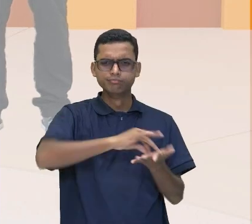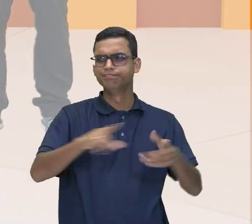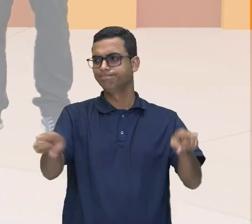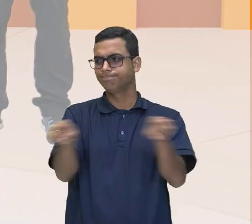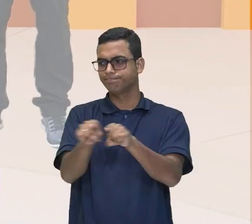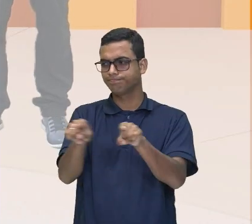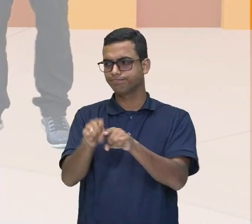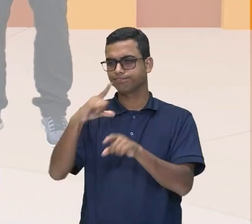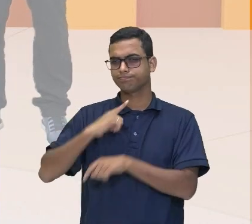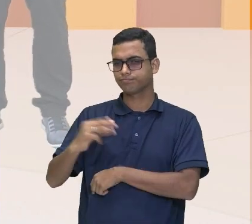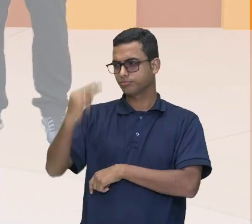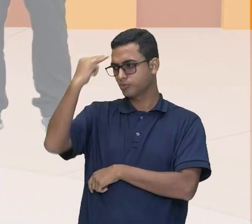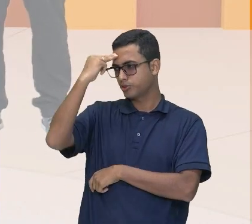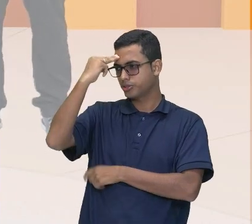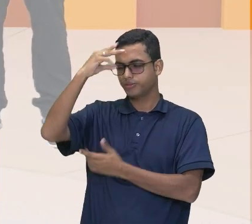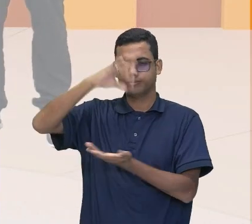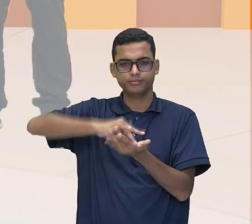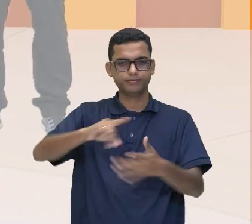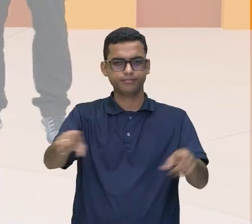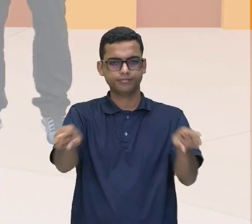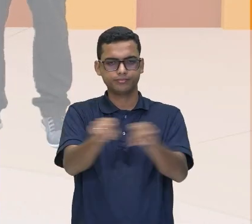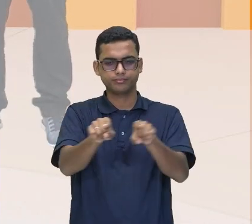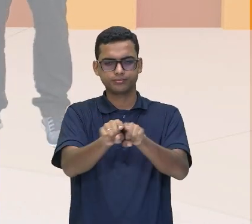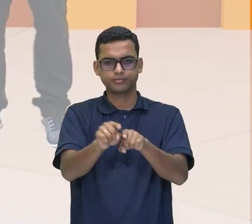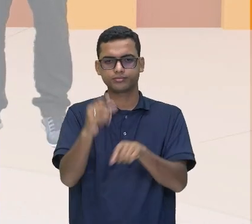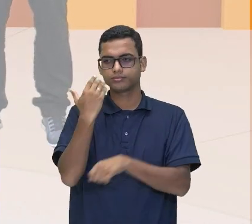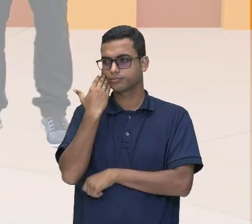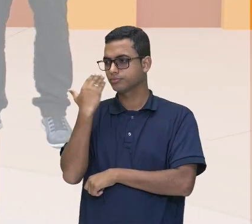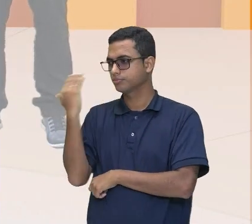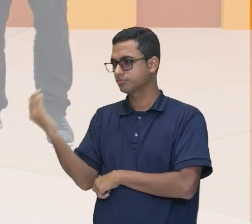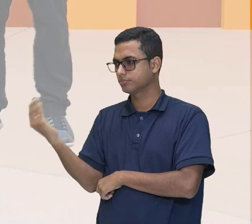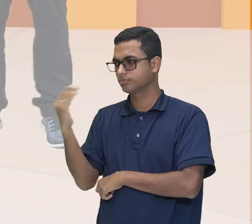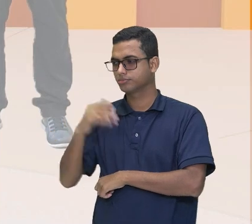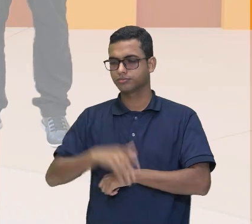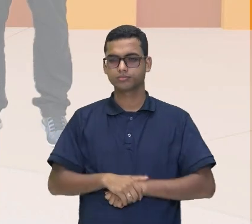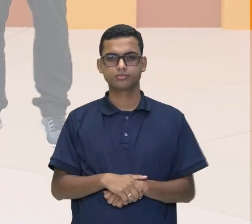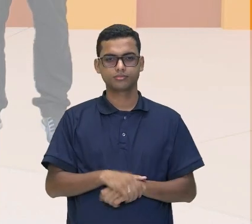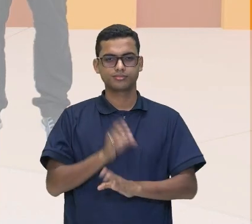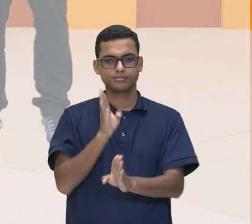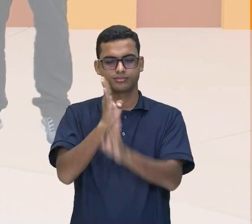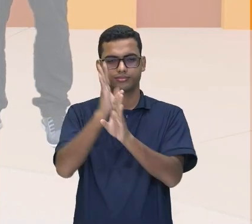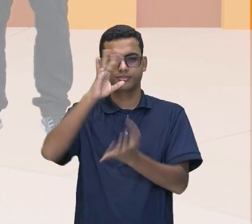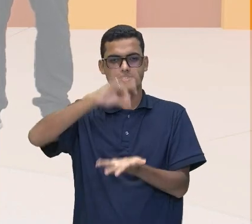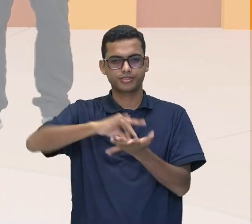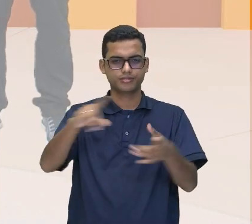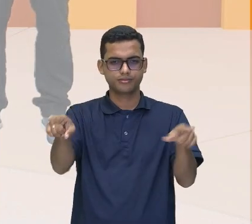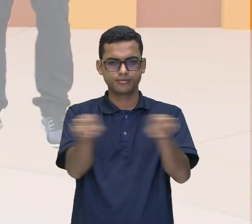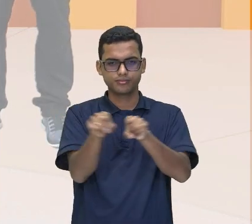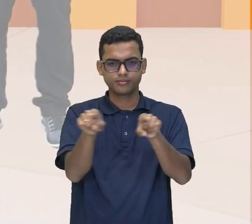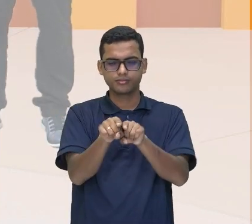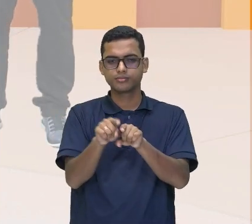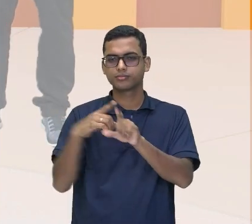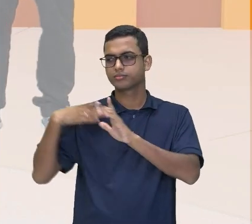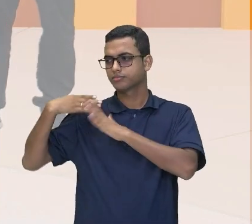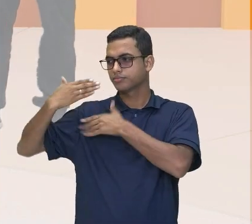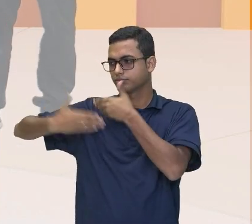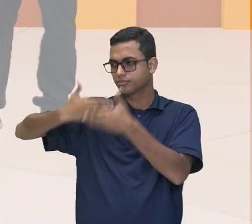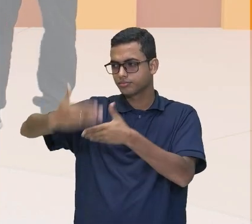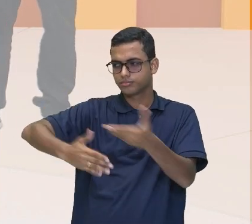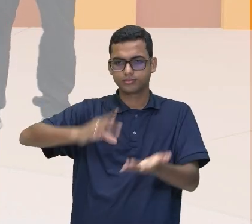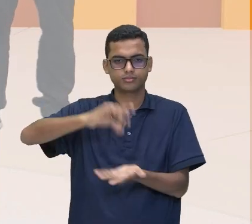memória que é trazida através, né, das descobertas que vão sendo feitas aí. E aqui nós temos